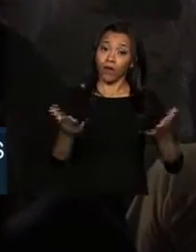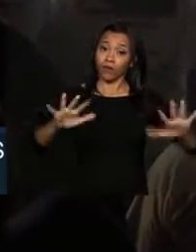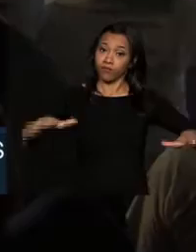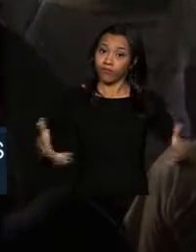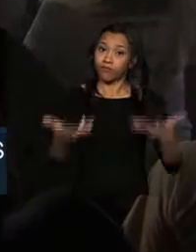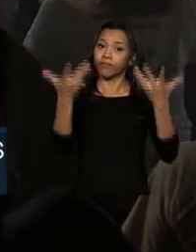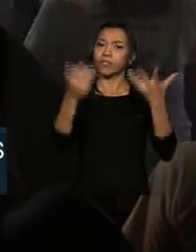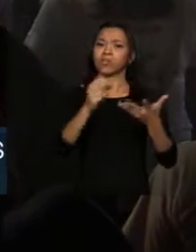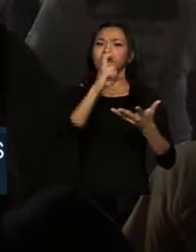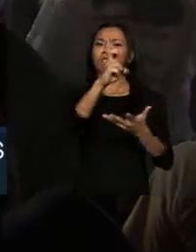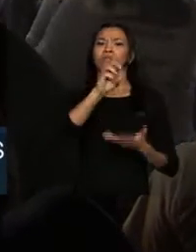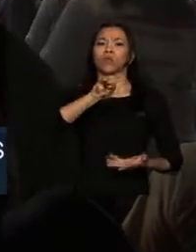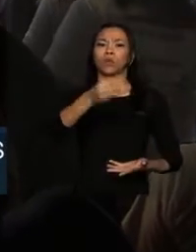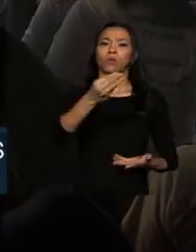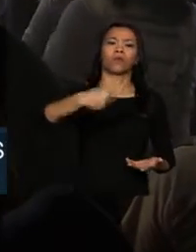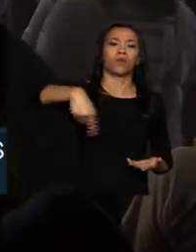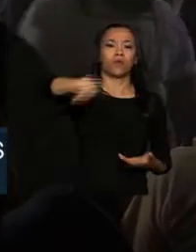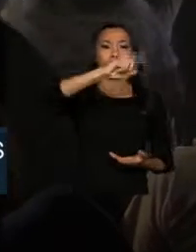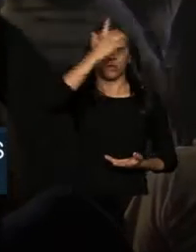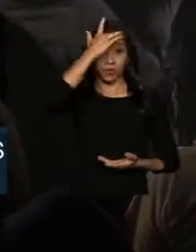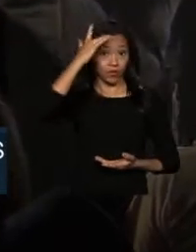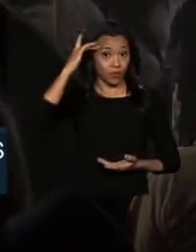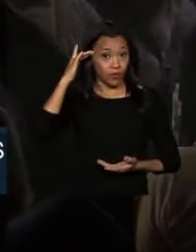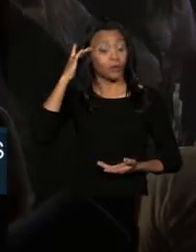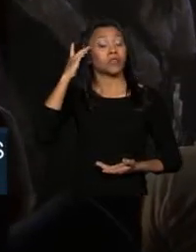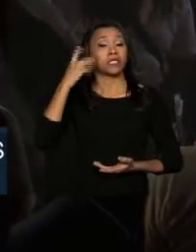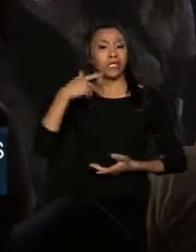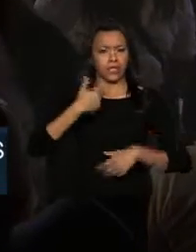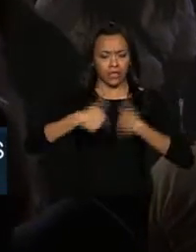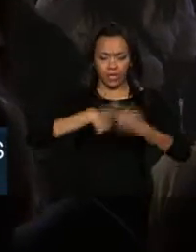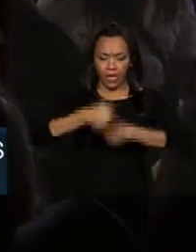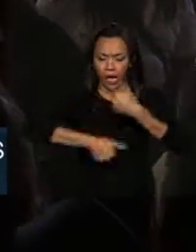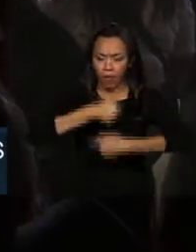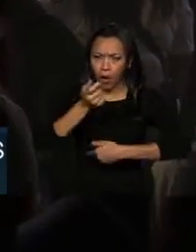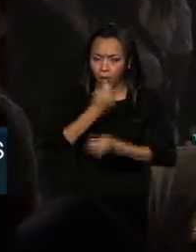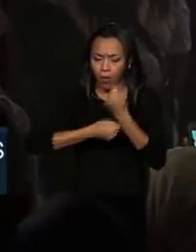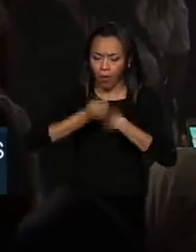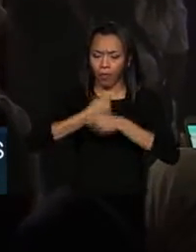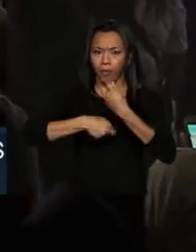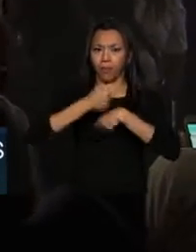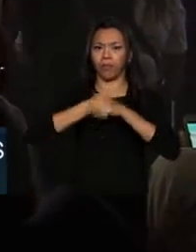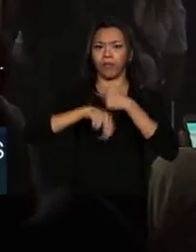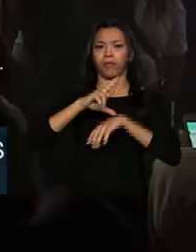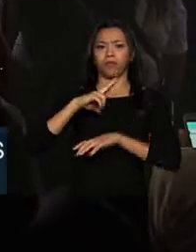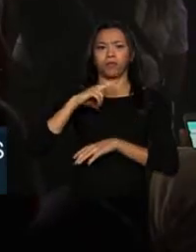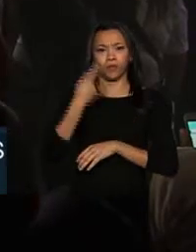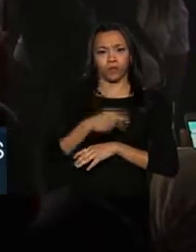5 milhões de microempreendedores individuais no país.